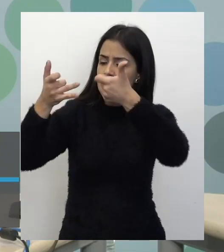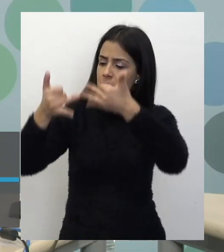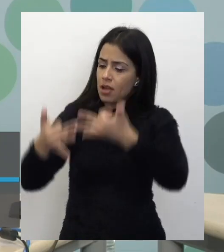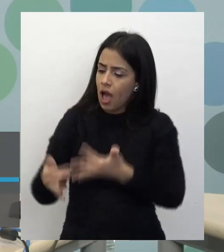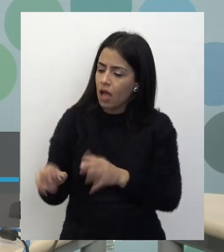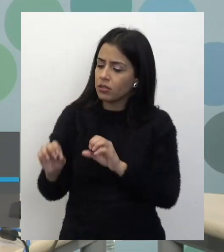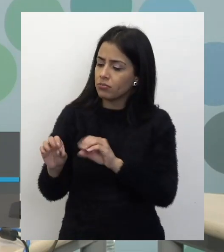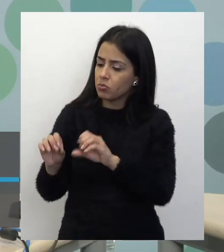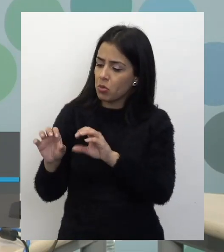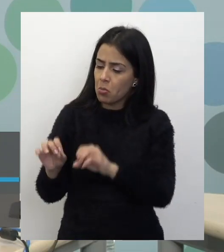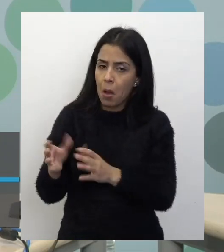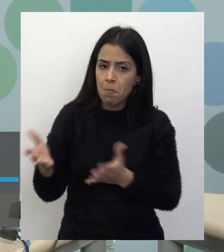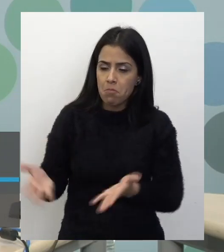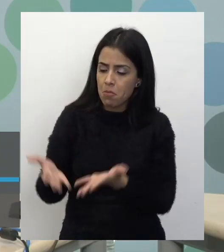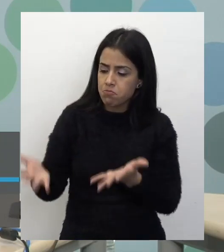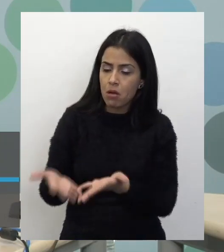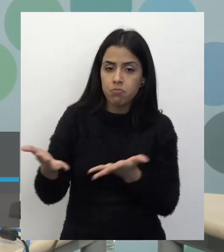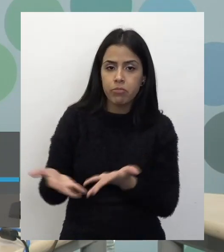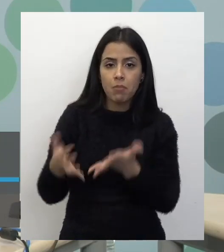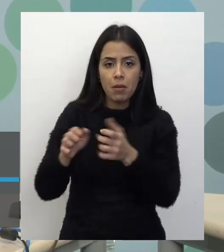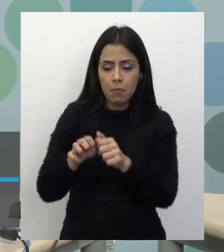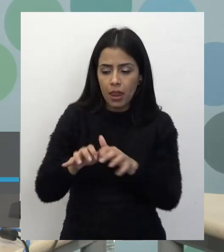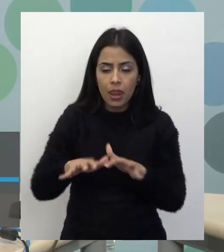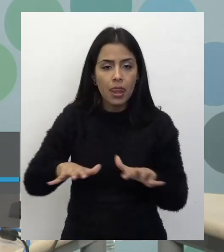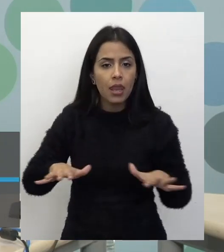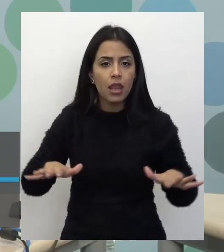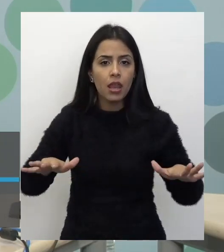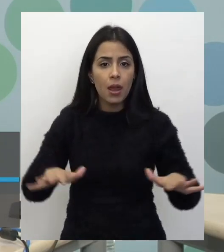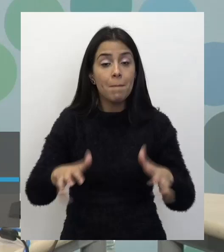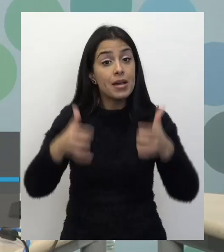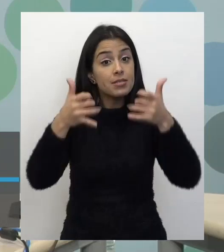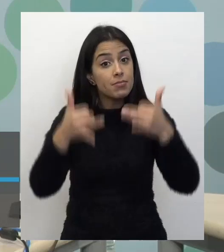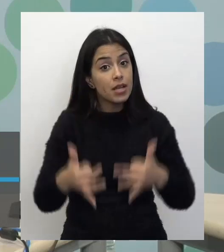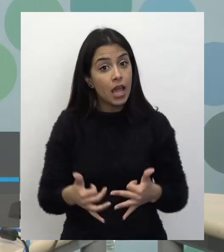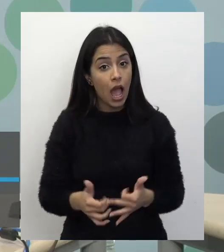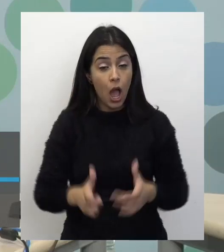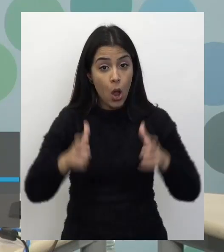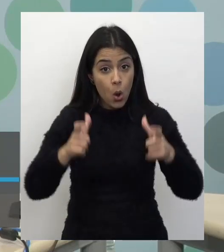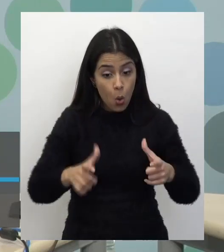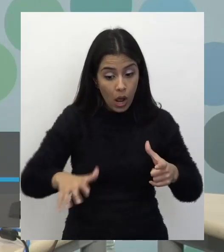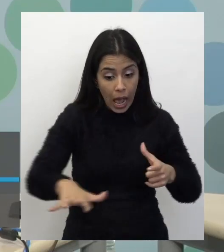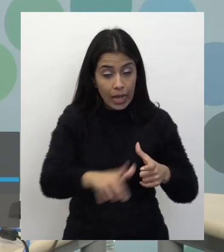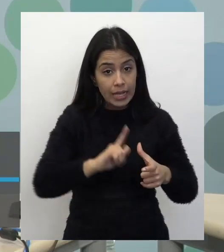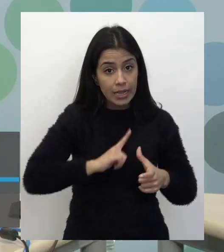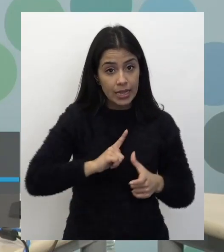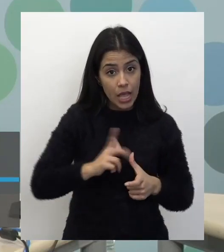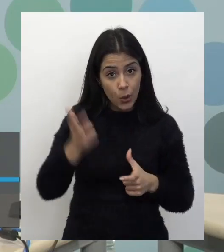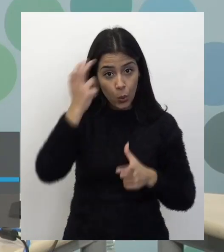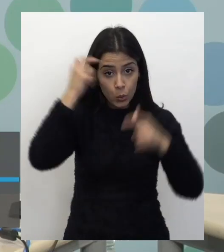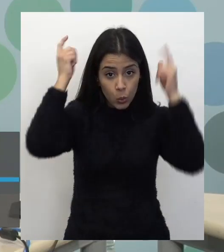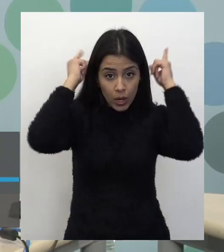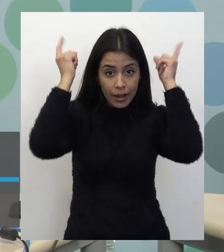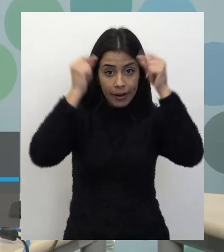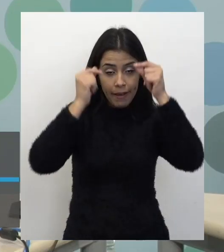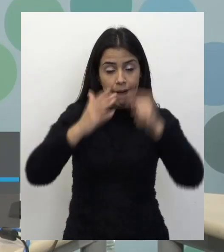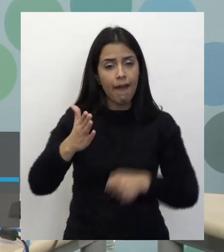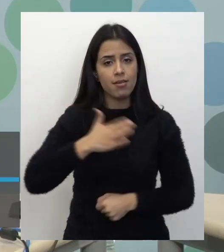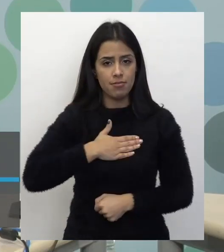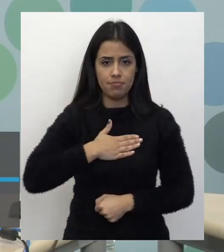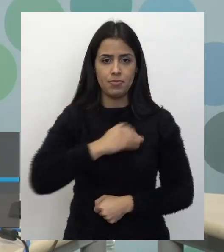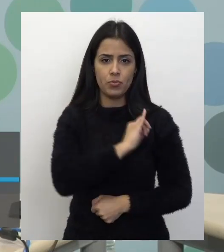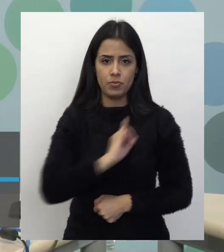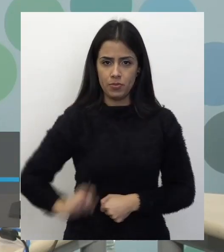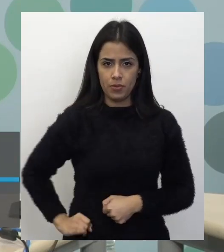povos conquistados por ele, para ele também entender onde tem cultura grega é o meu império, tá? Vamos continuar